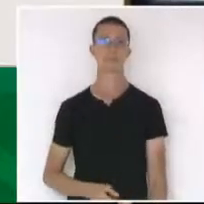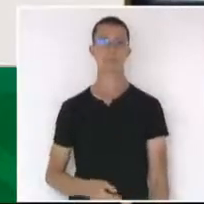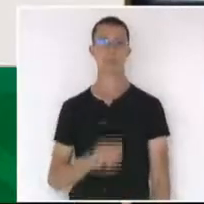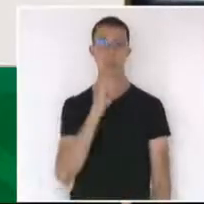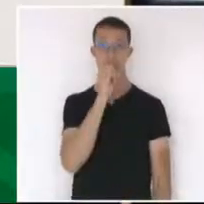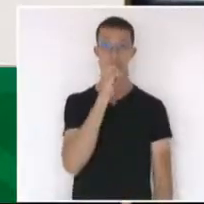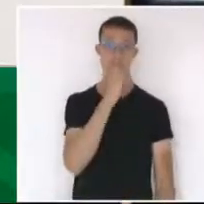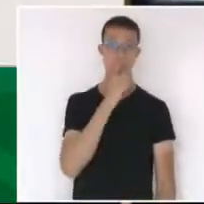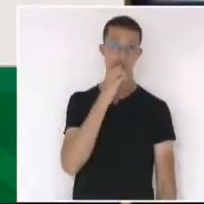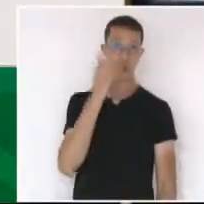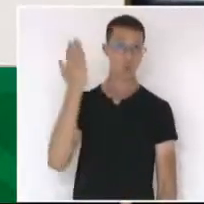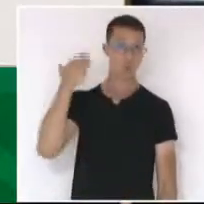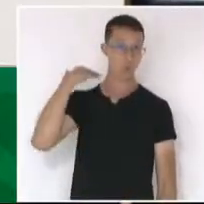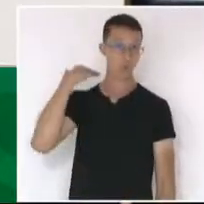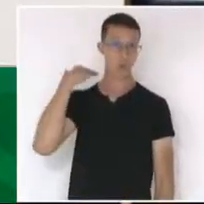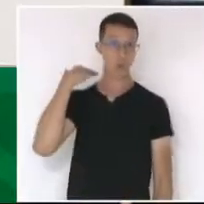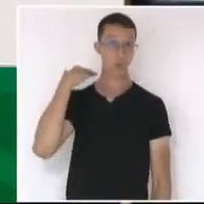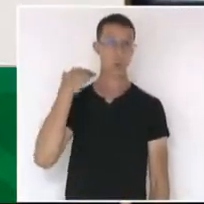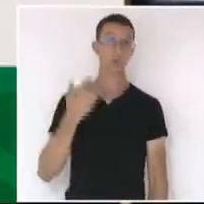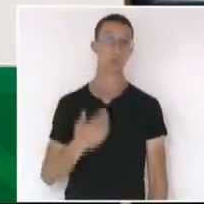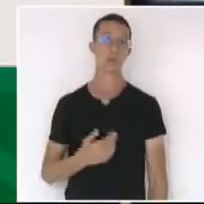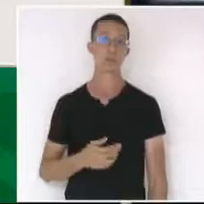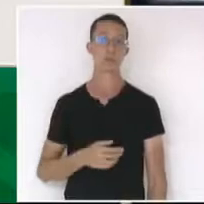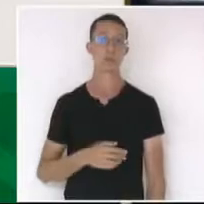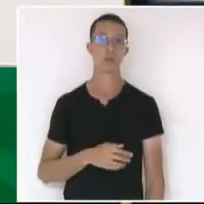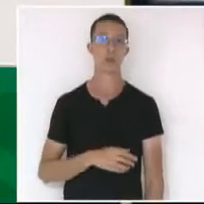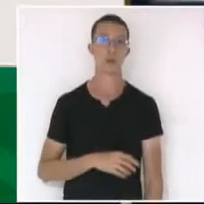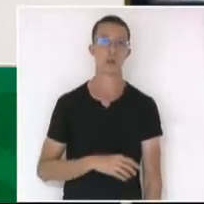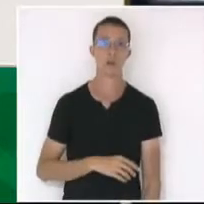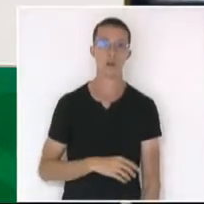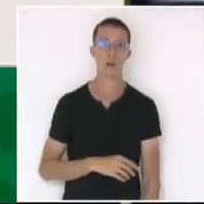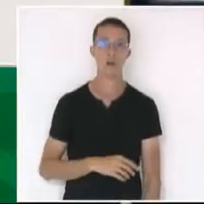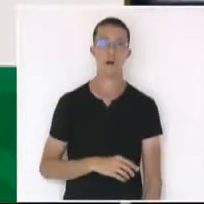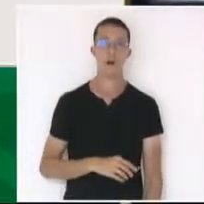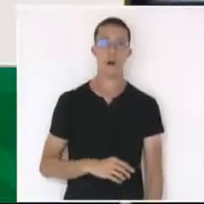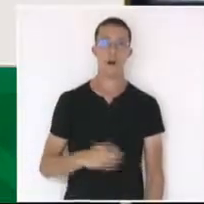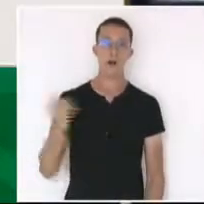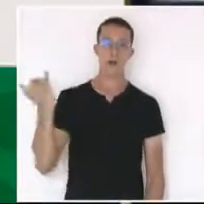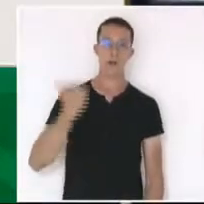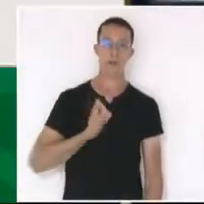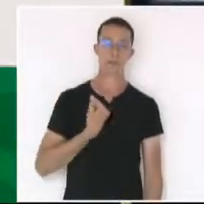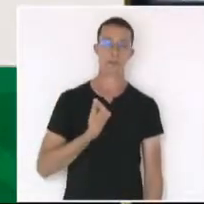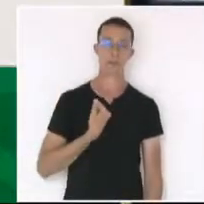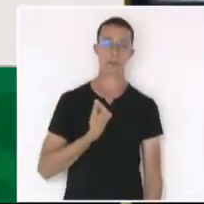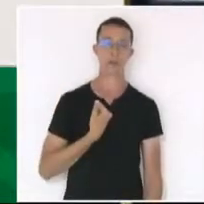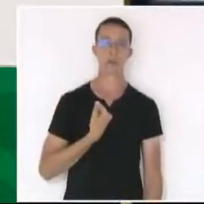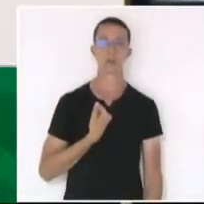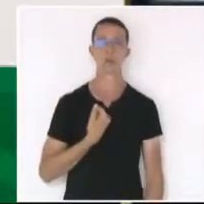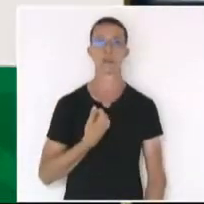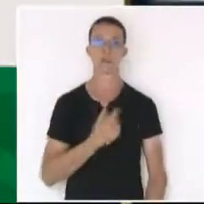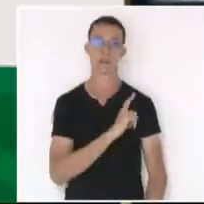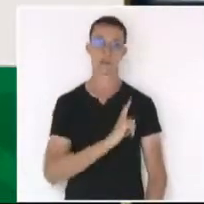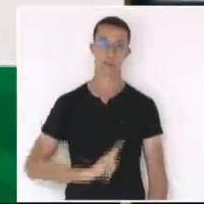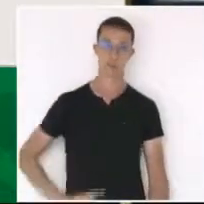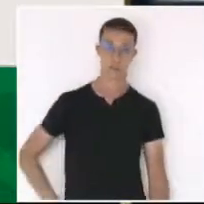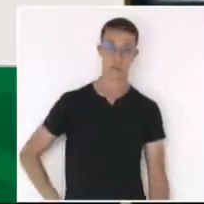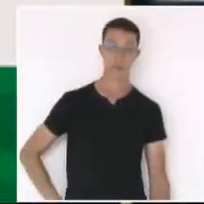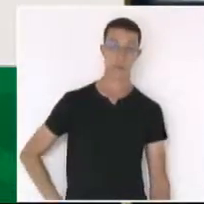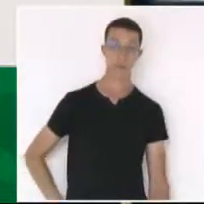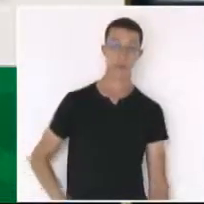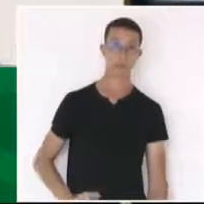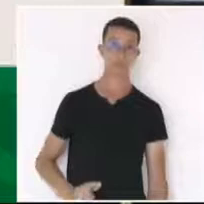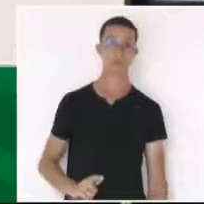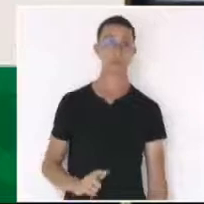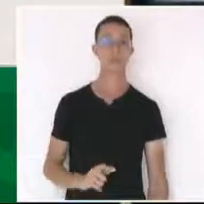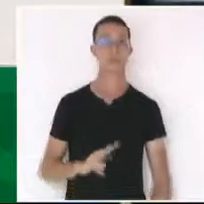eu também recebi a comunicação de que o governo do estado o iniciar todas as alças de